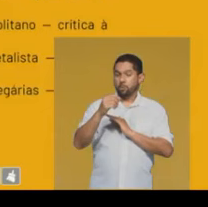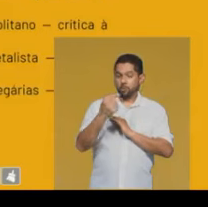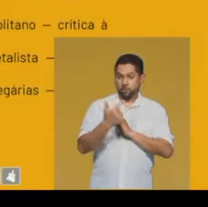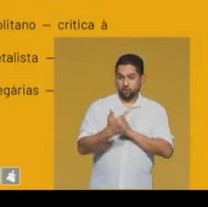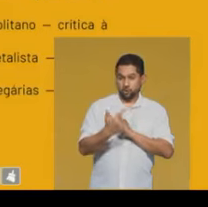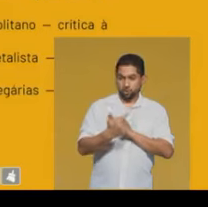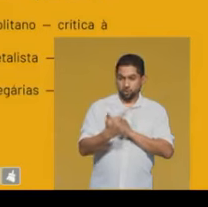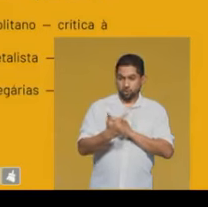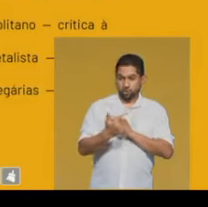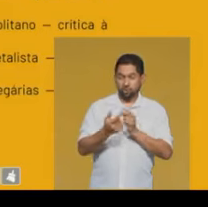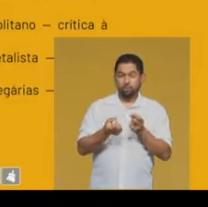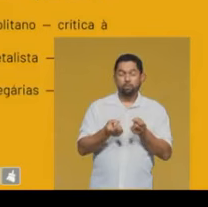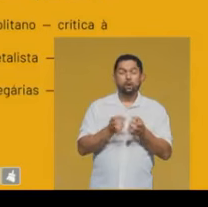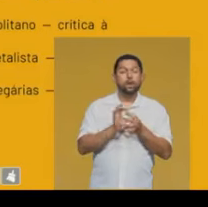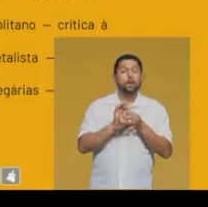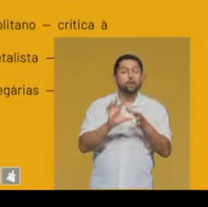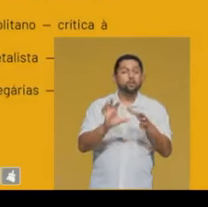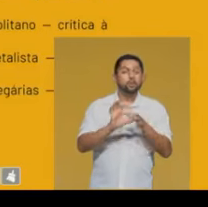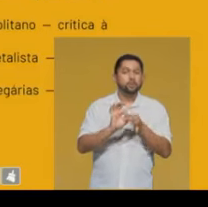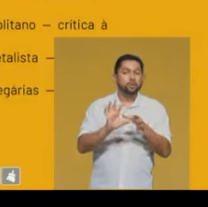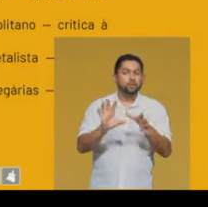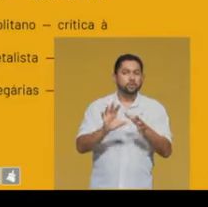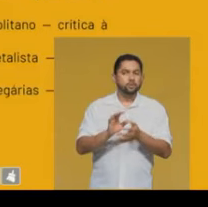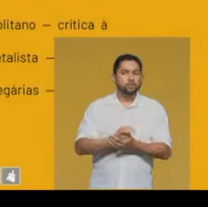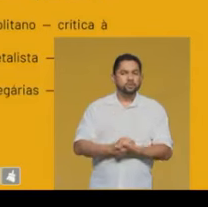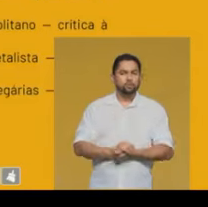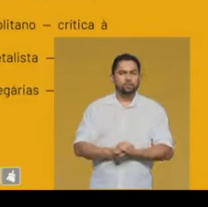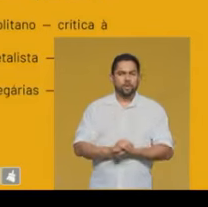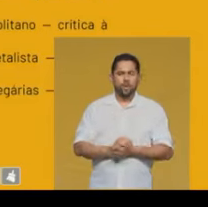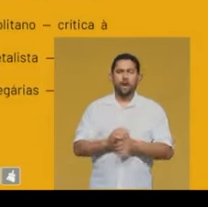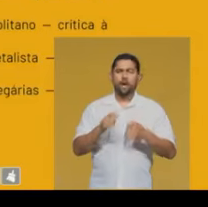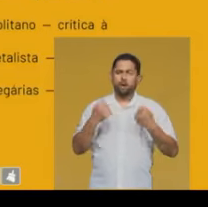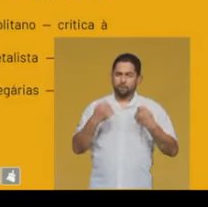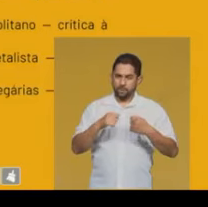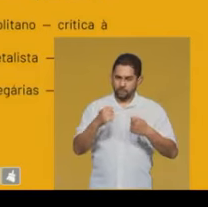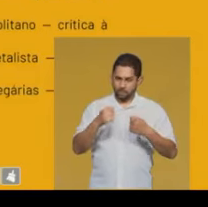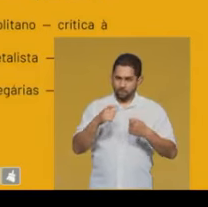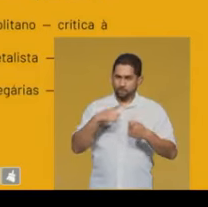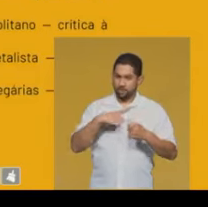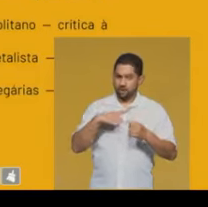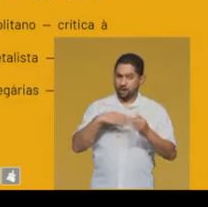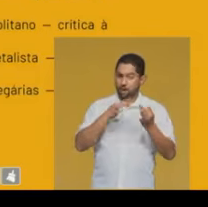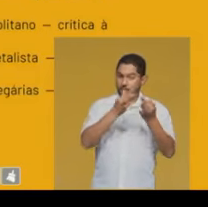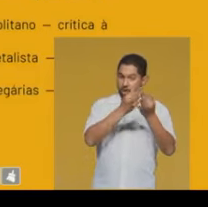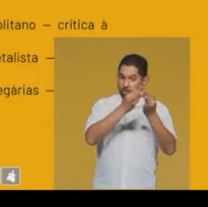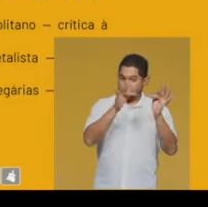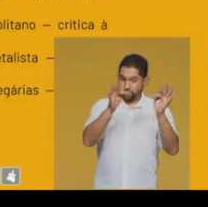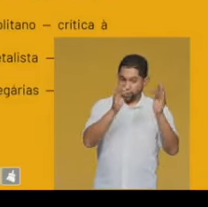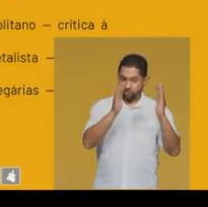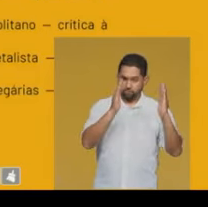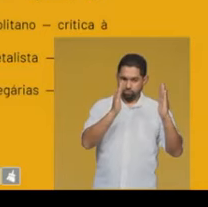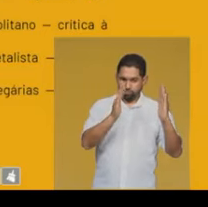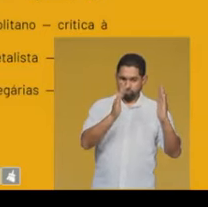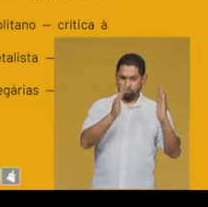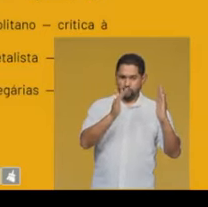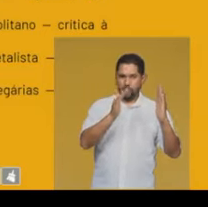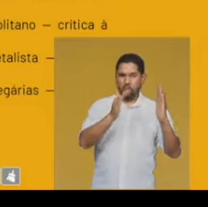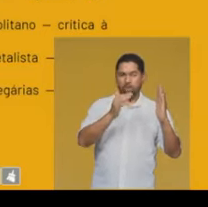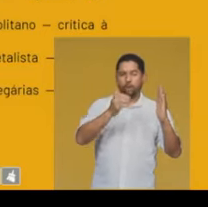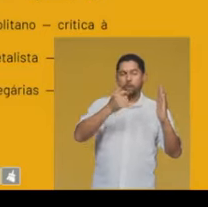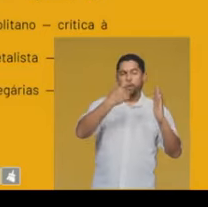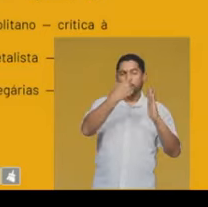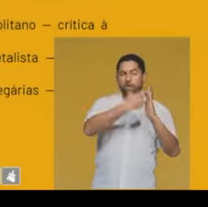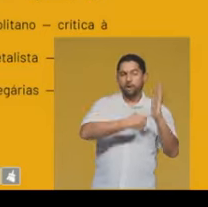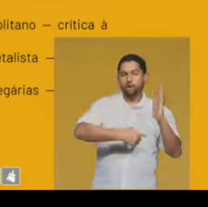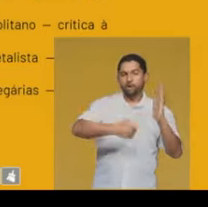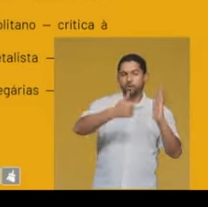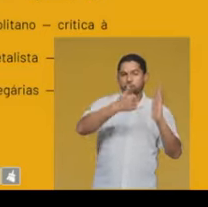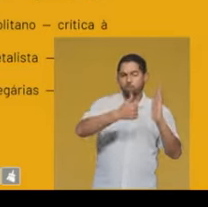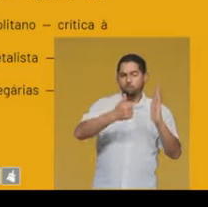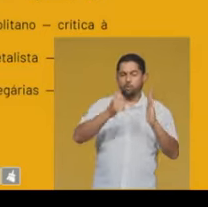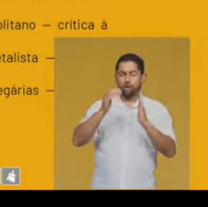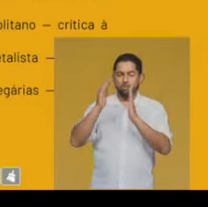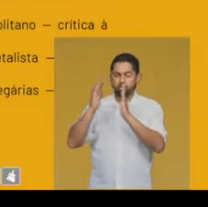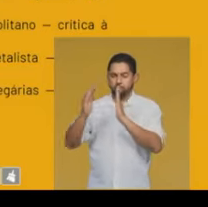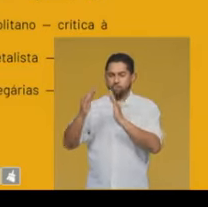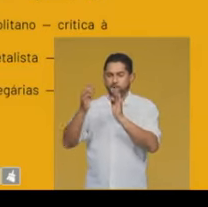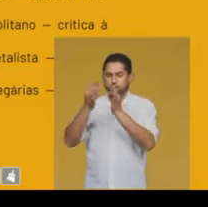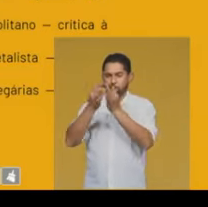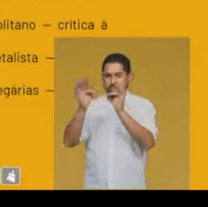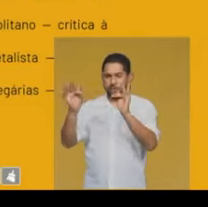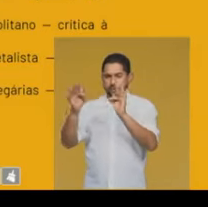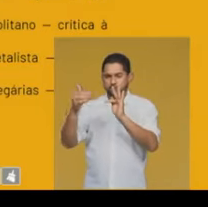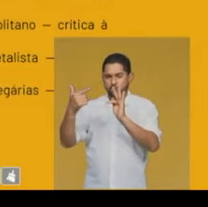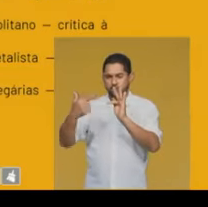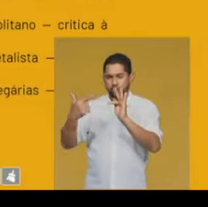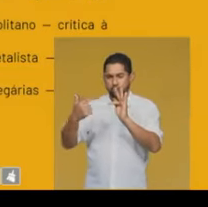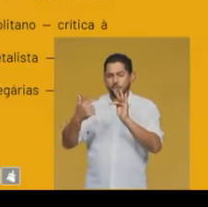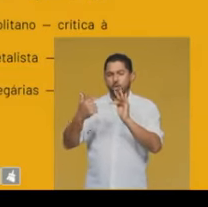alternativa aqui tem que estar correta com relação ao mercantilismo. E a segunda alternativa tem